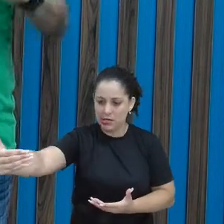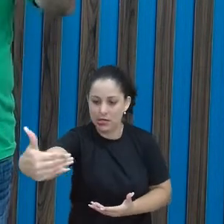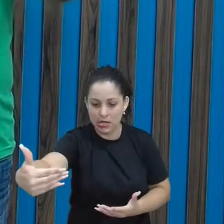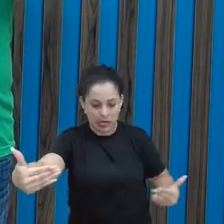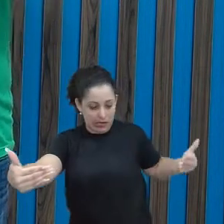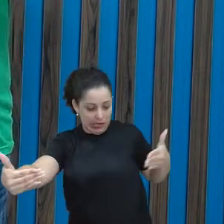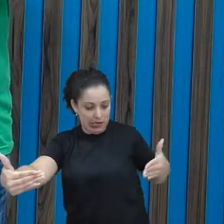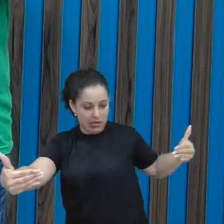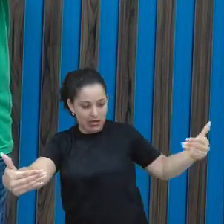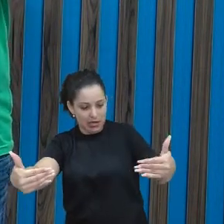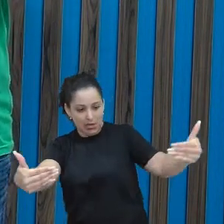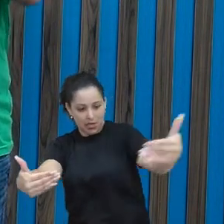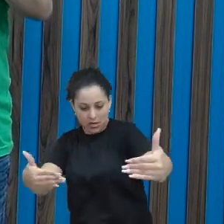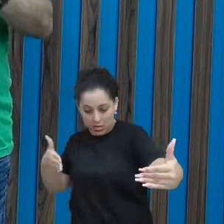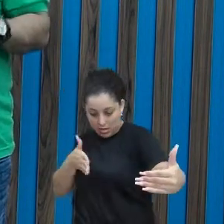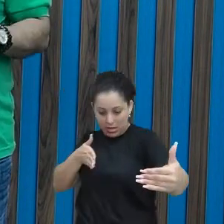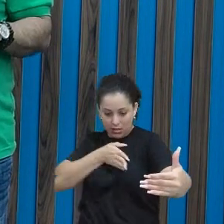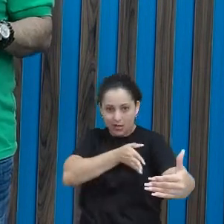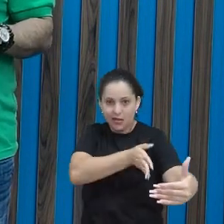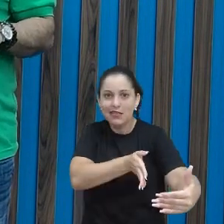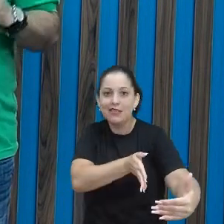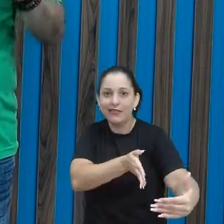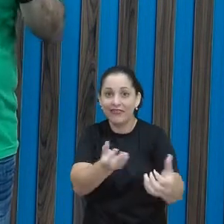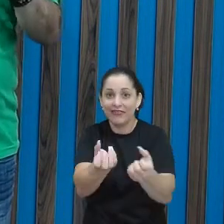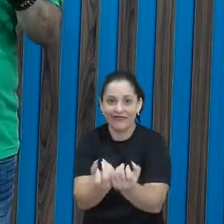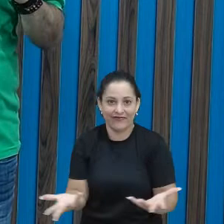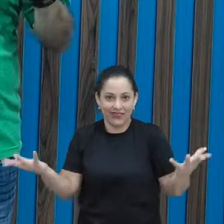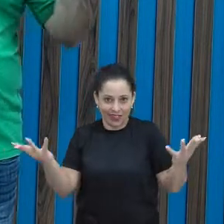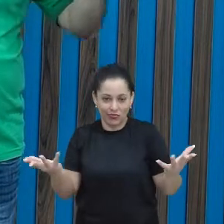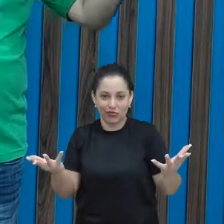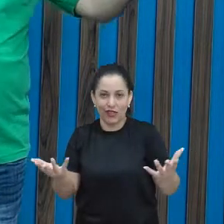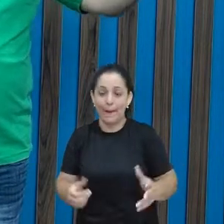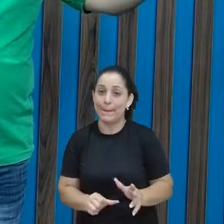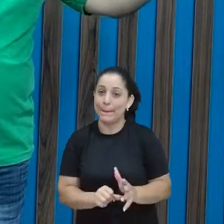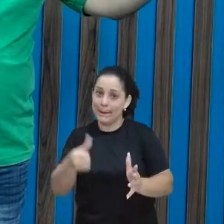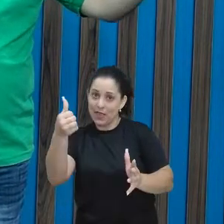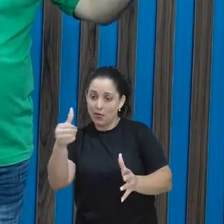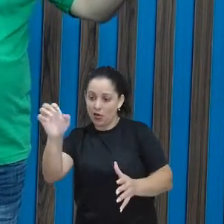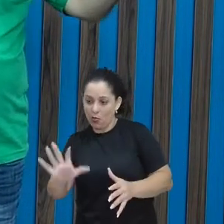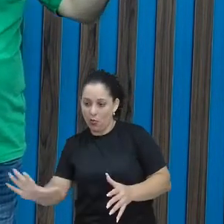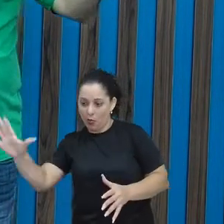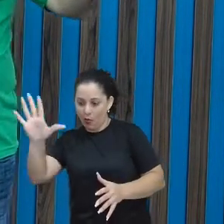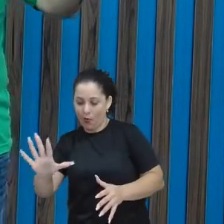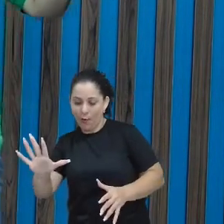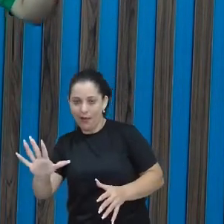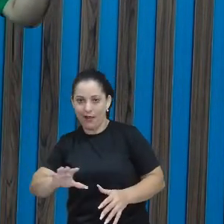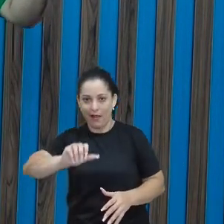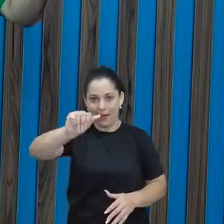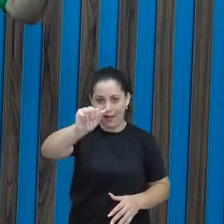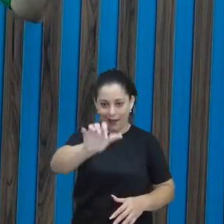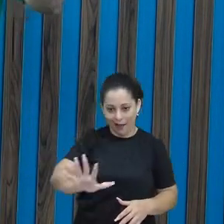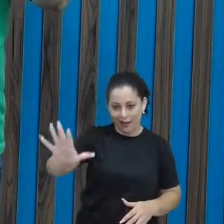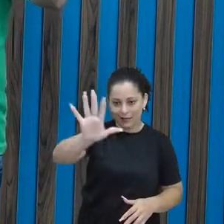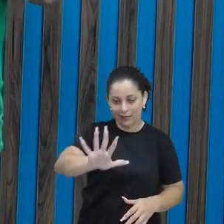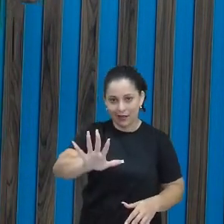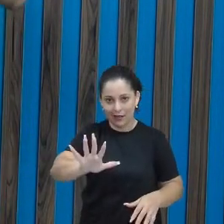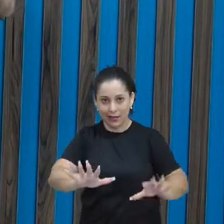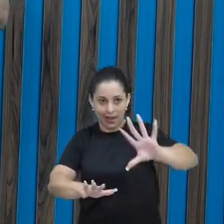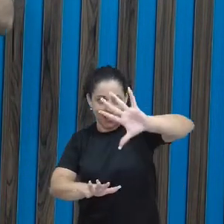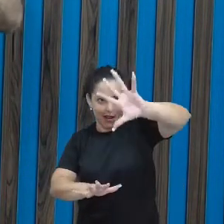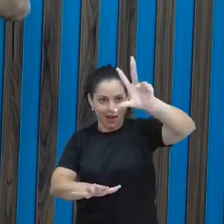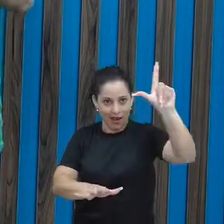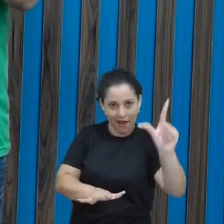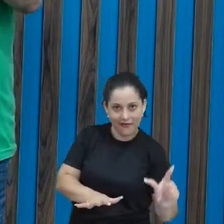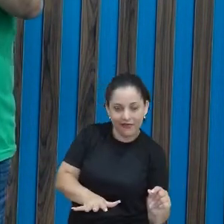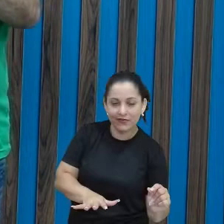início, Europa, Ásia e África. Depois tem a chegada, né, o chamado Novo Mundo, mas no processo